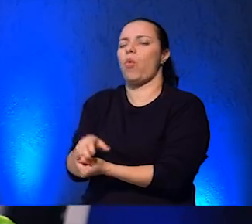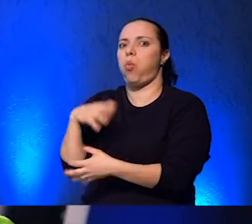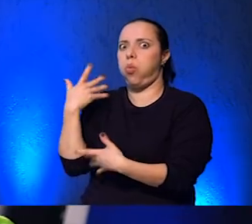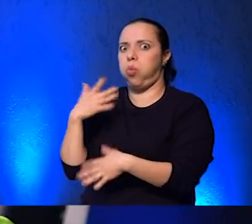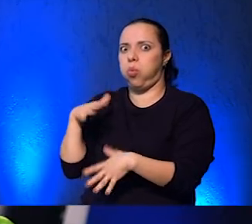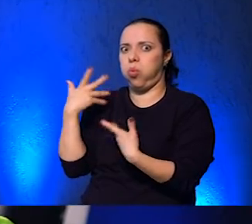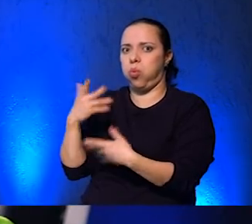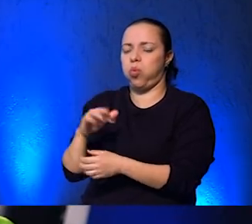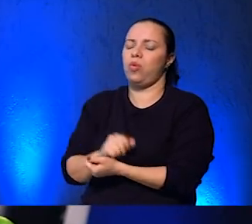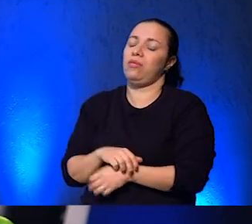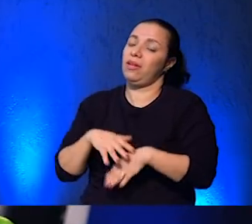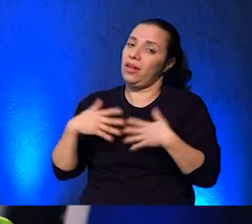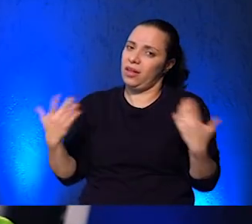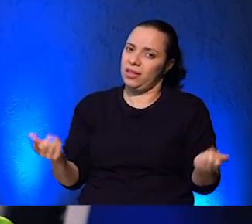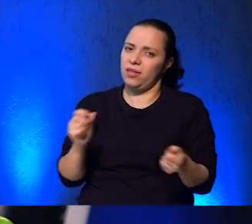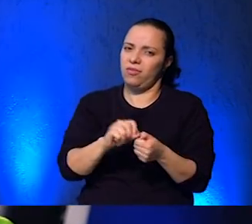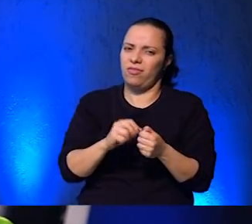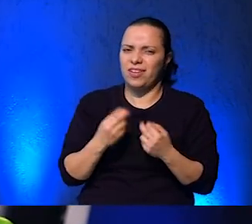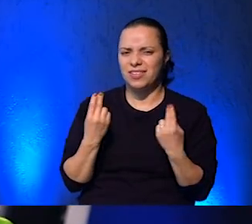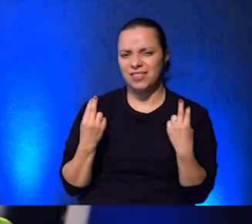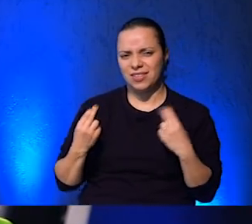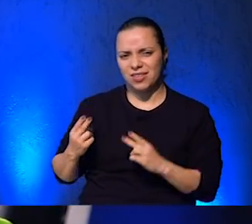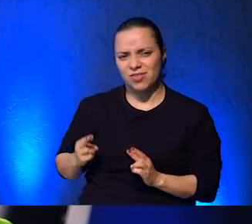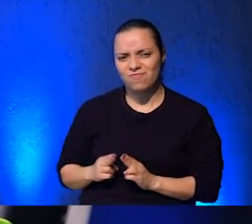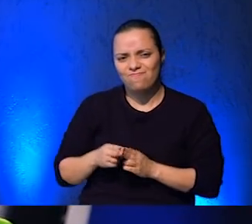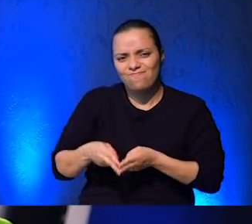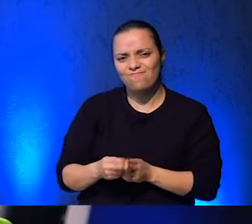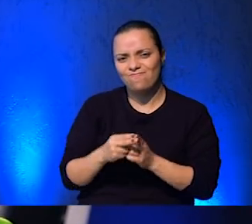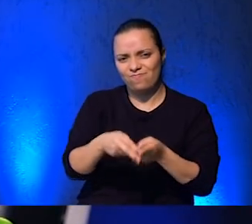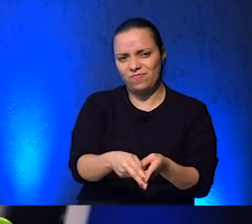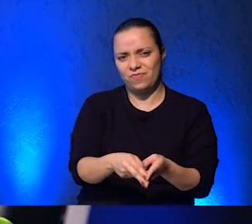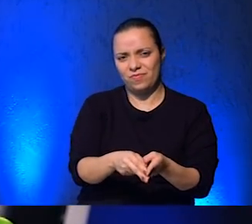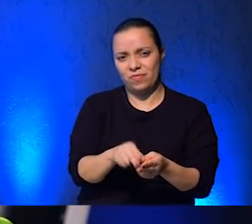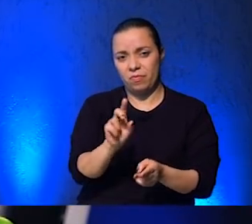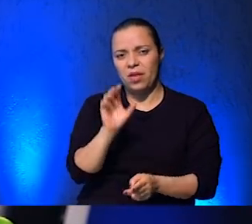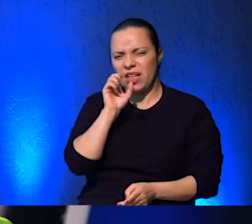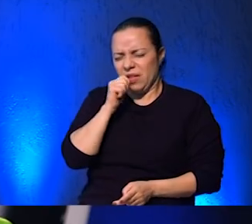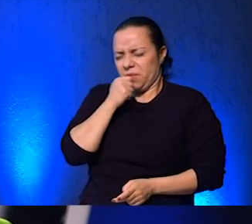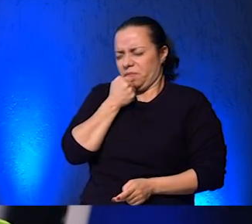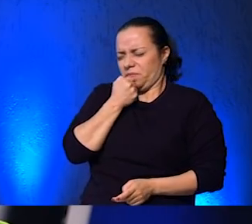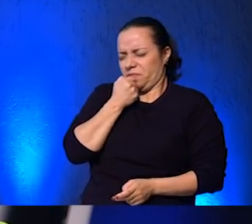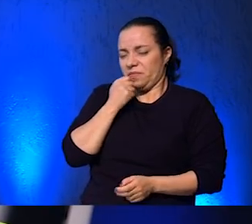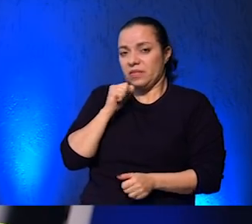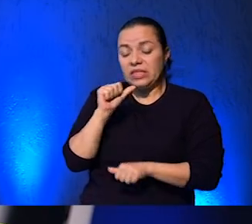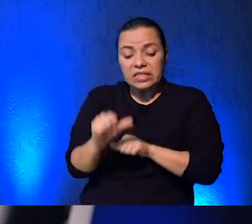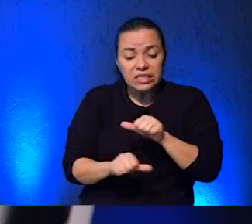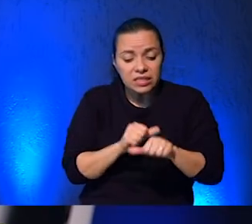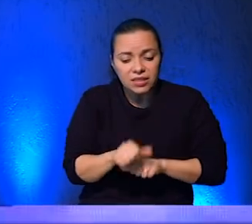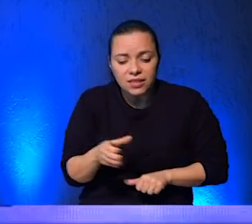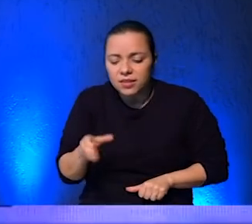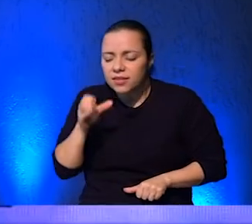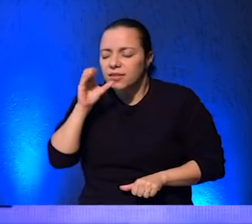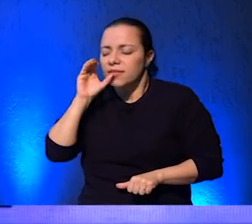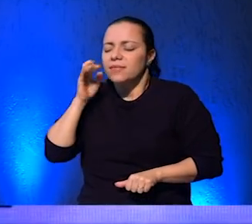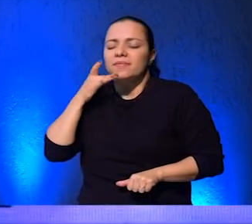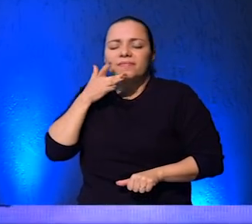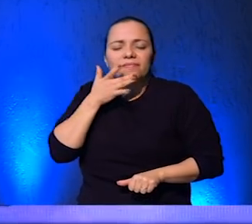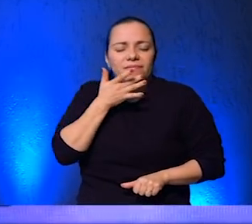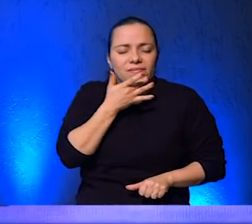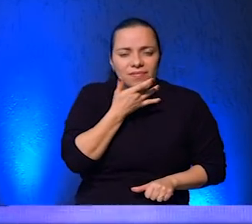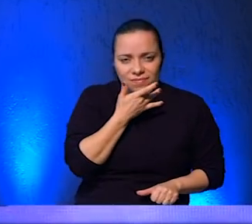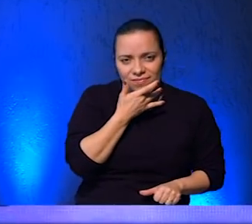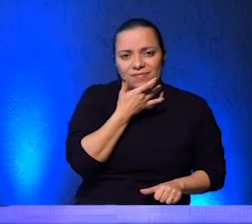terra faça como noé pega o limão e transforma numa limonada e não foi só não é você vai